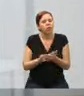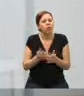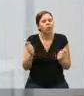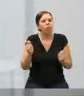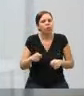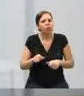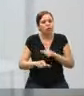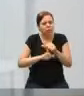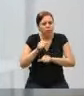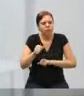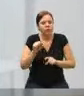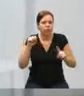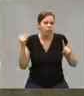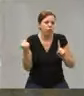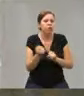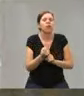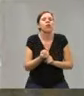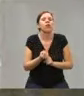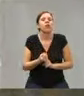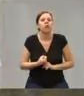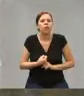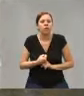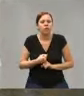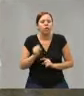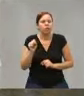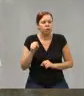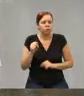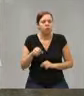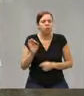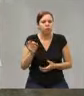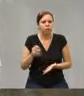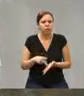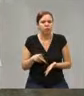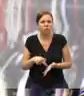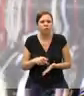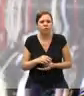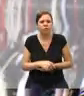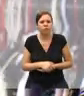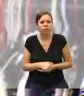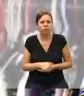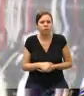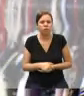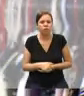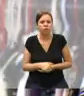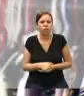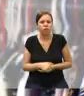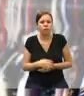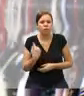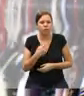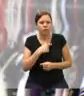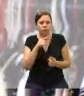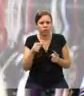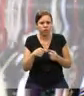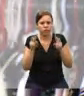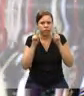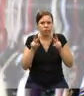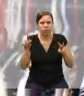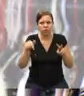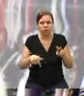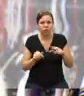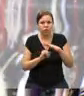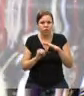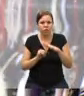poder da transformação social? Sim, com certeza. A visão, a missão da